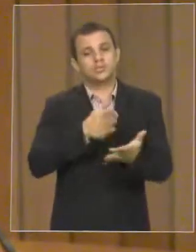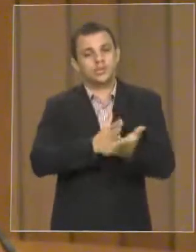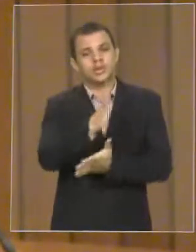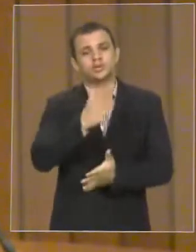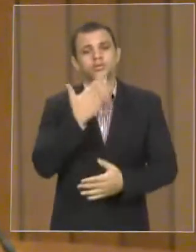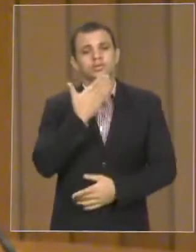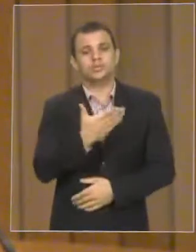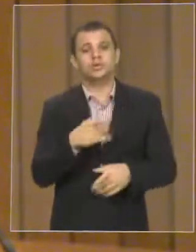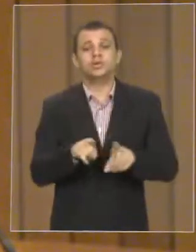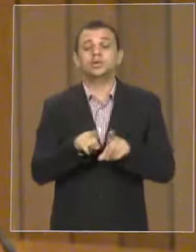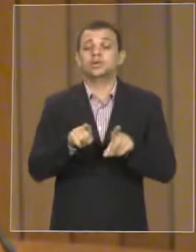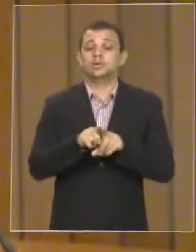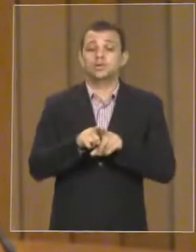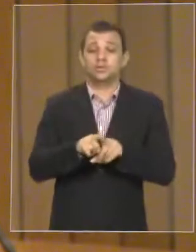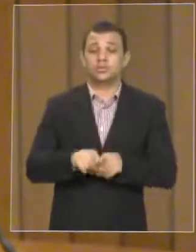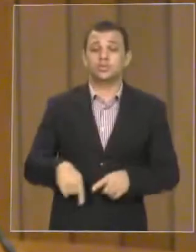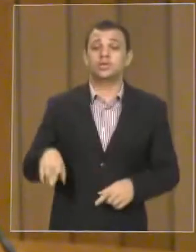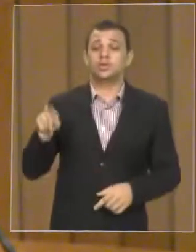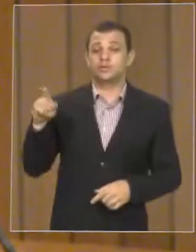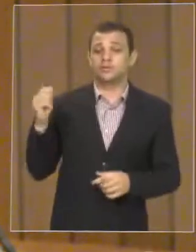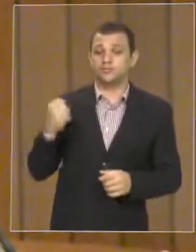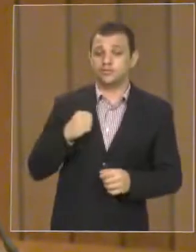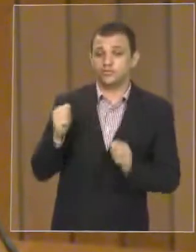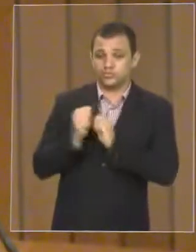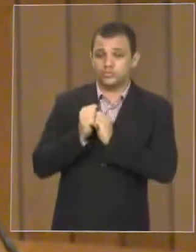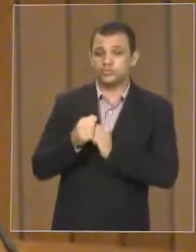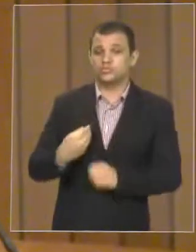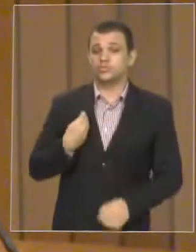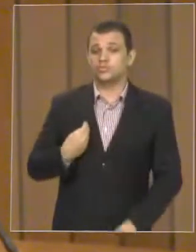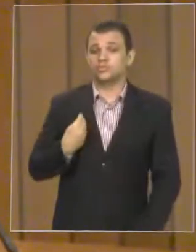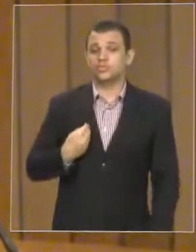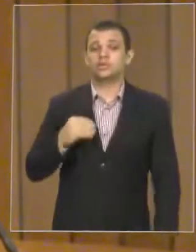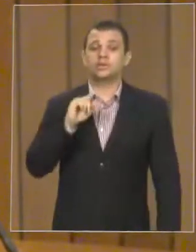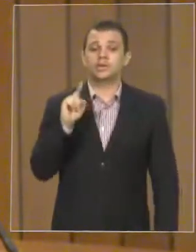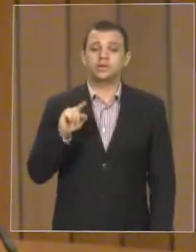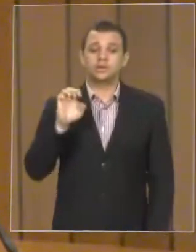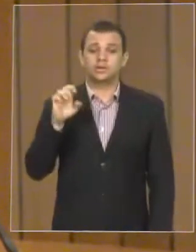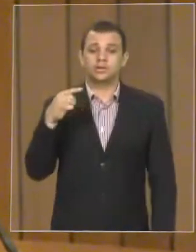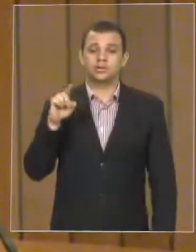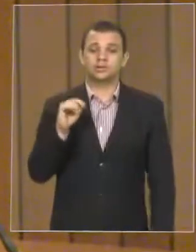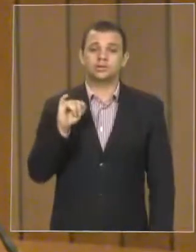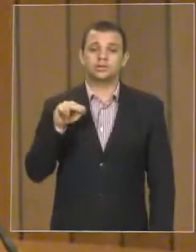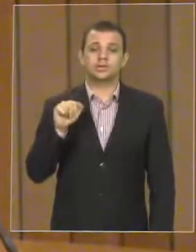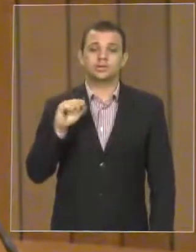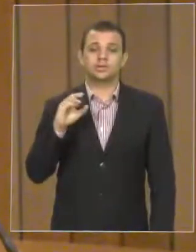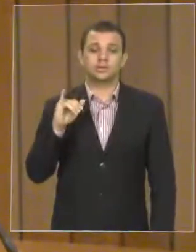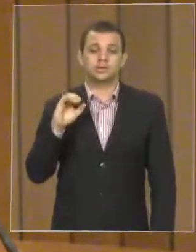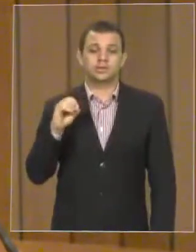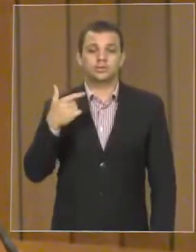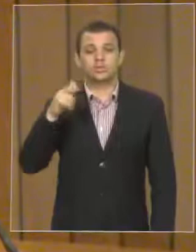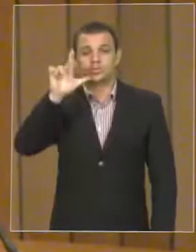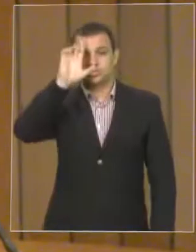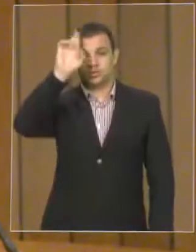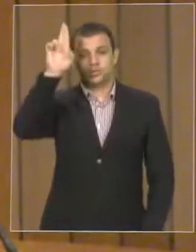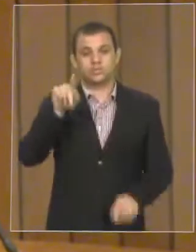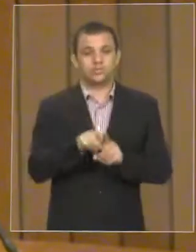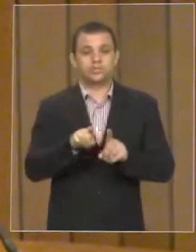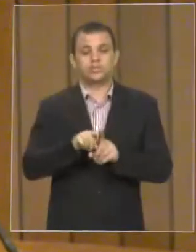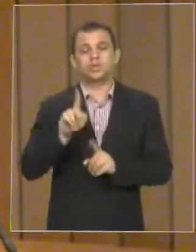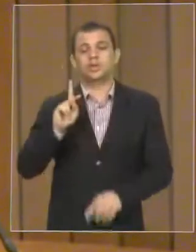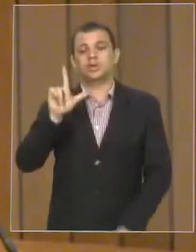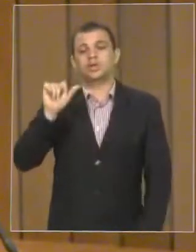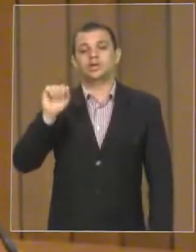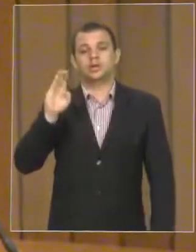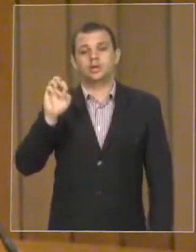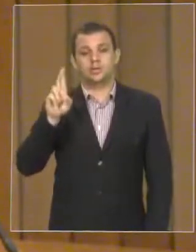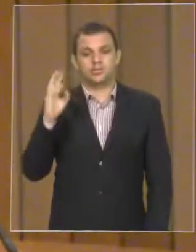Zé Inácio, que estava presente, e participando junto conosco, várias autoridades, entre elas também o deputado Kleber Verde,